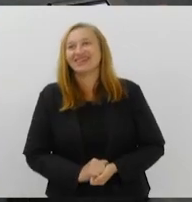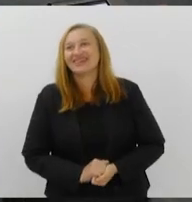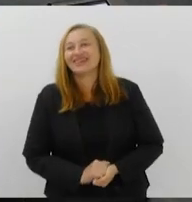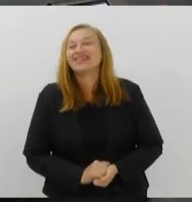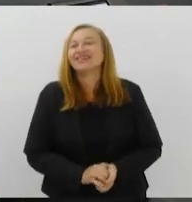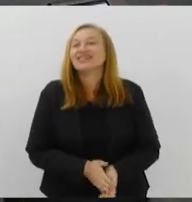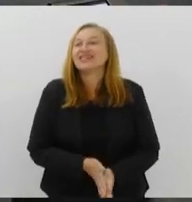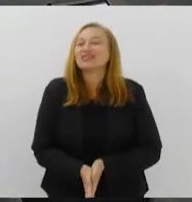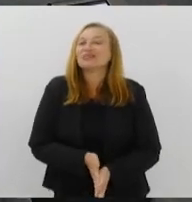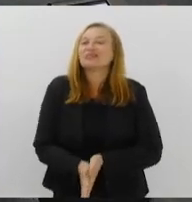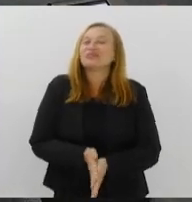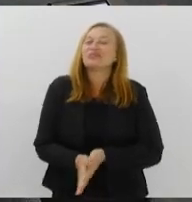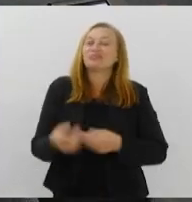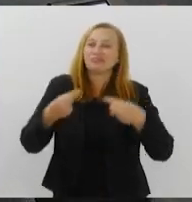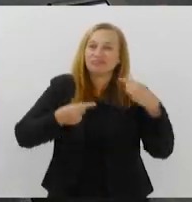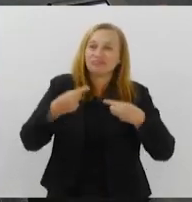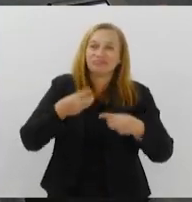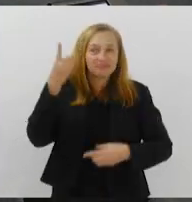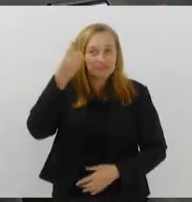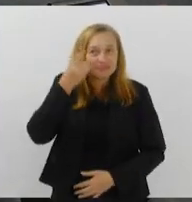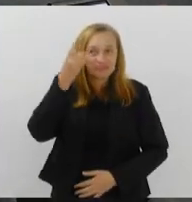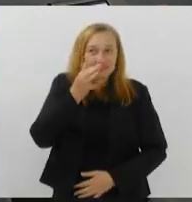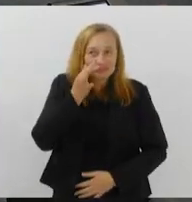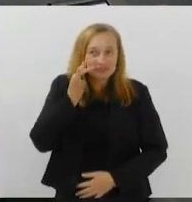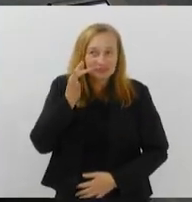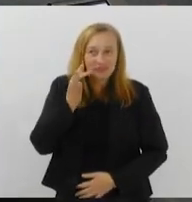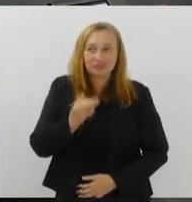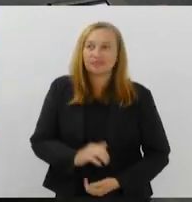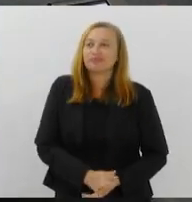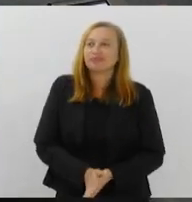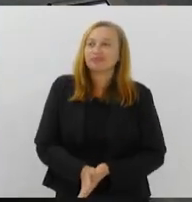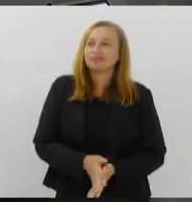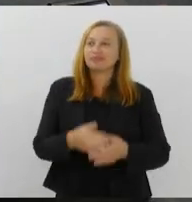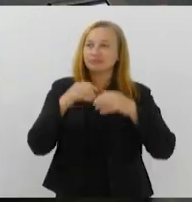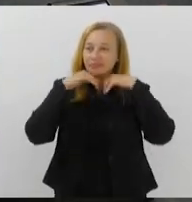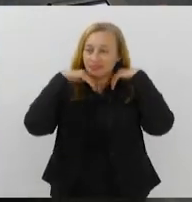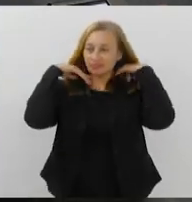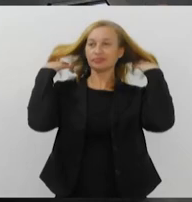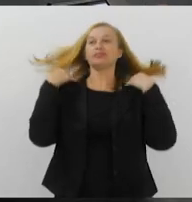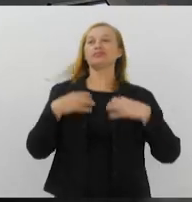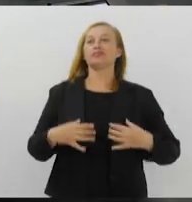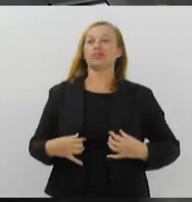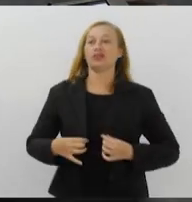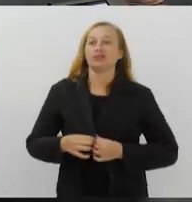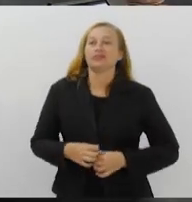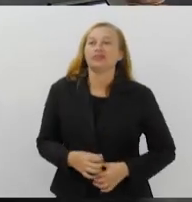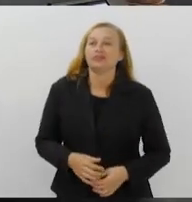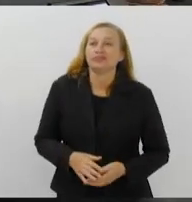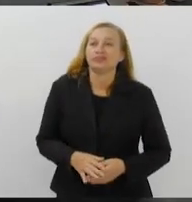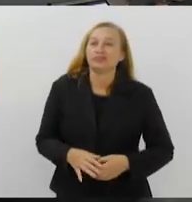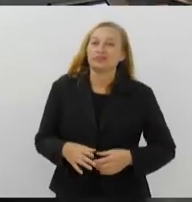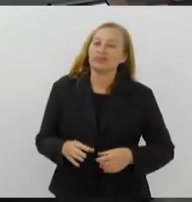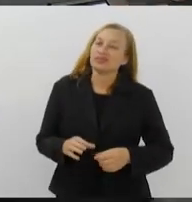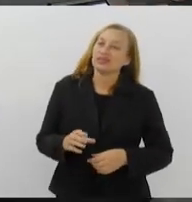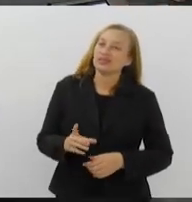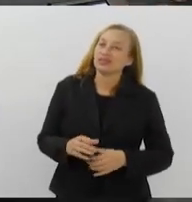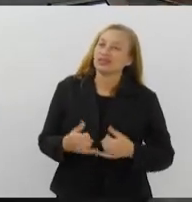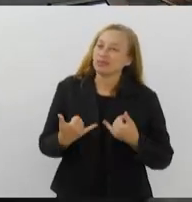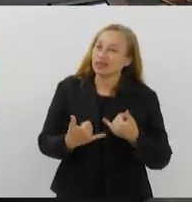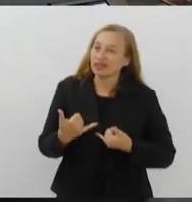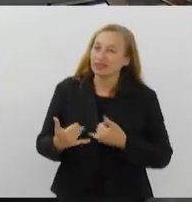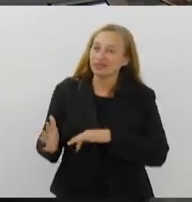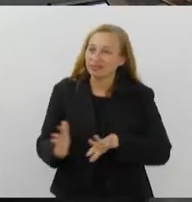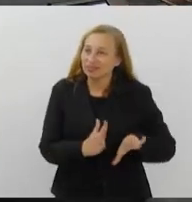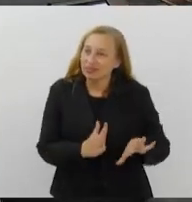quero discutir. Para discutir, deputado Flávio Serafim. Presidenta, deputada Tia Ju. Brincando com o deputado Carlos Link. Esse é